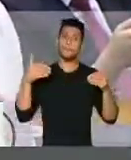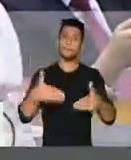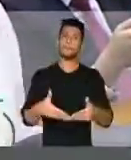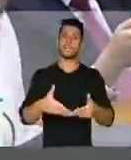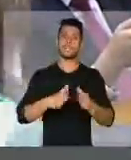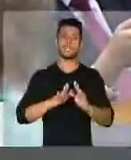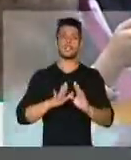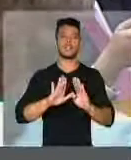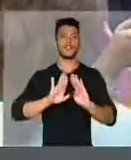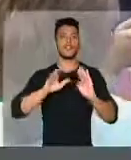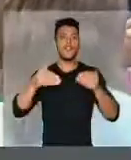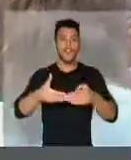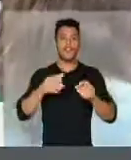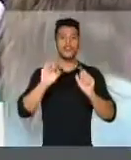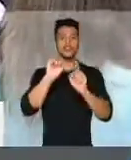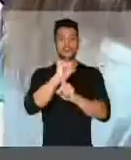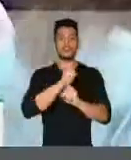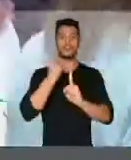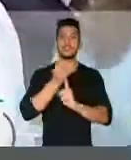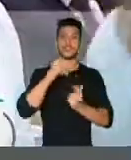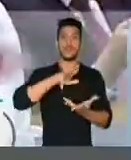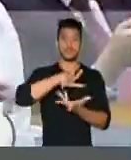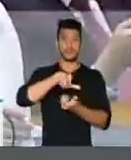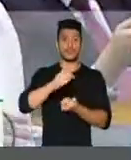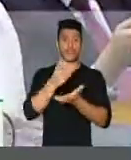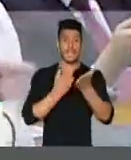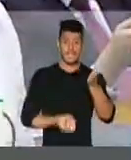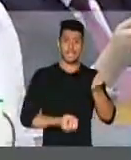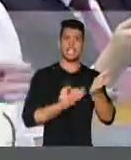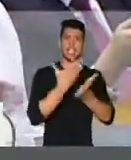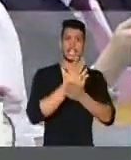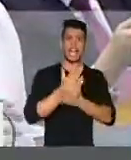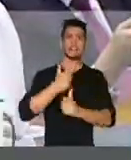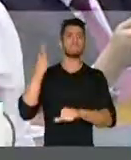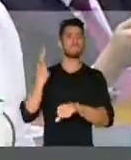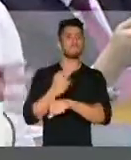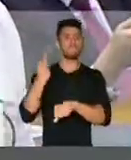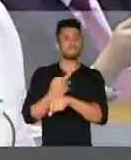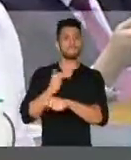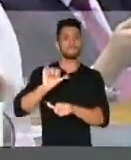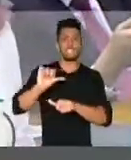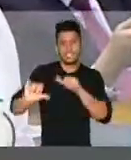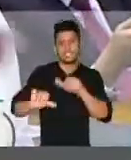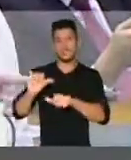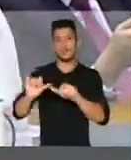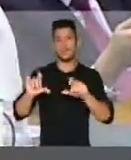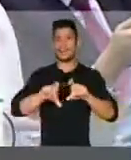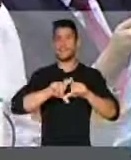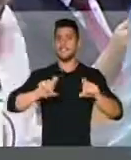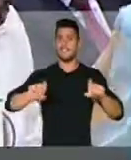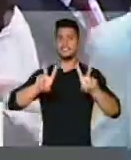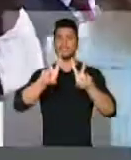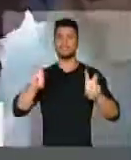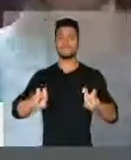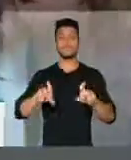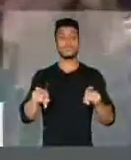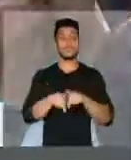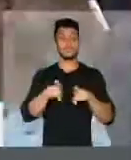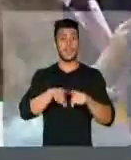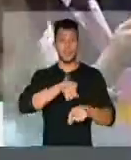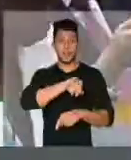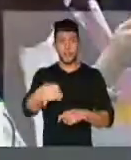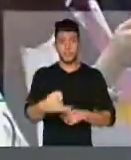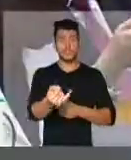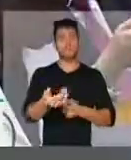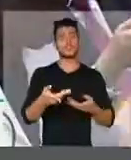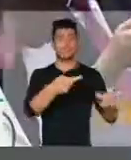do Fórum Social Mundial. Criar, resistir e transformar, senhor presidente. E queremos aqui também convidar